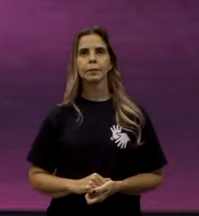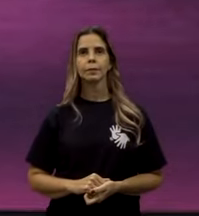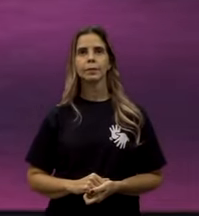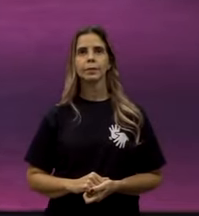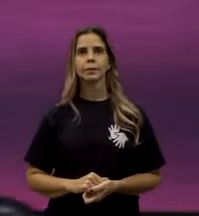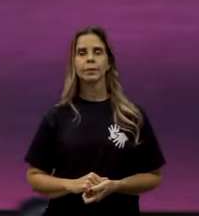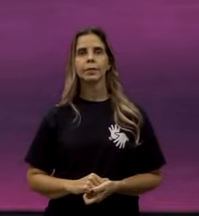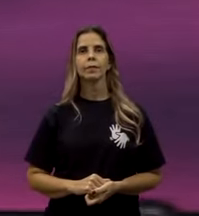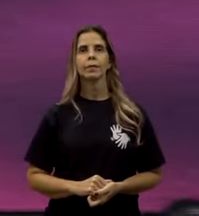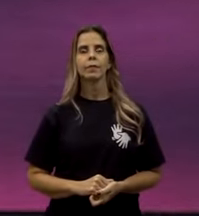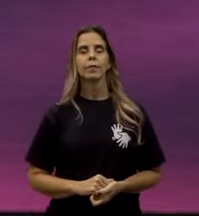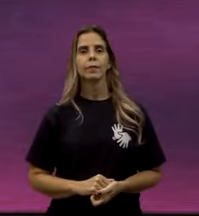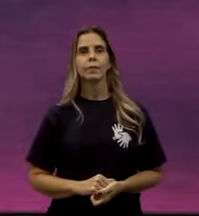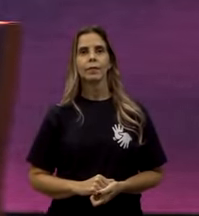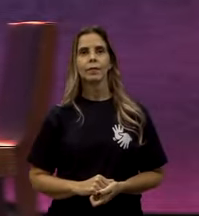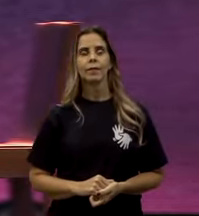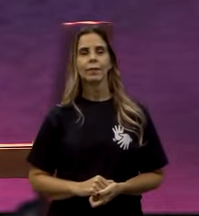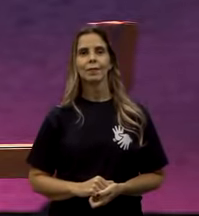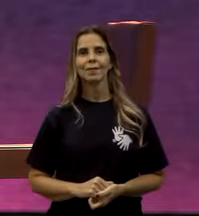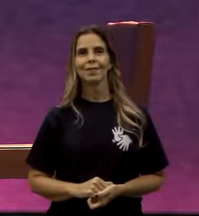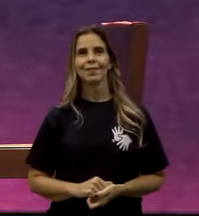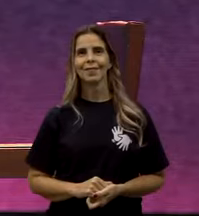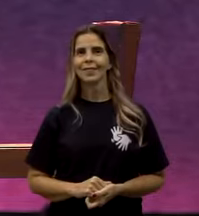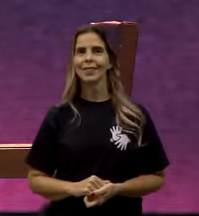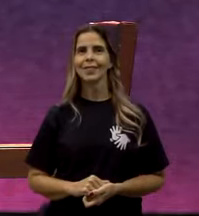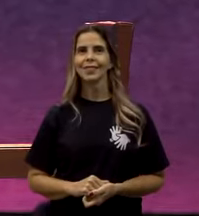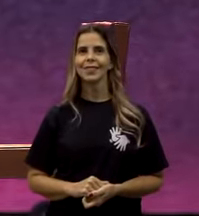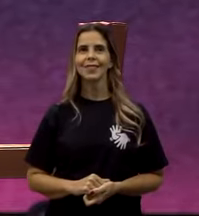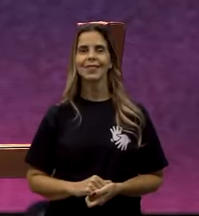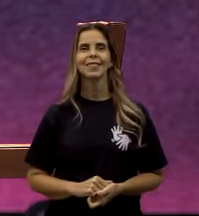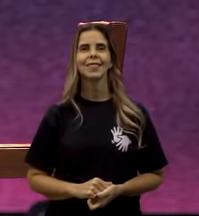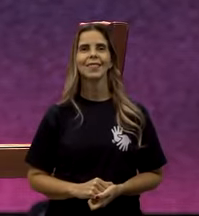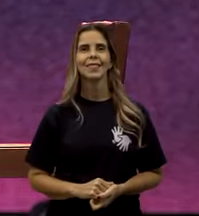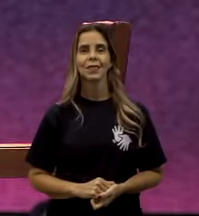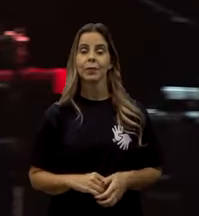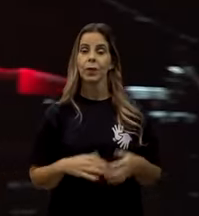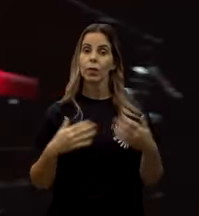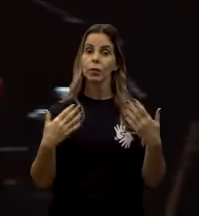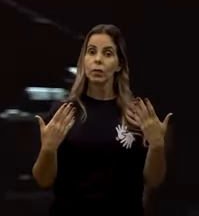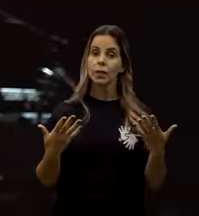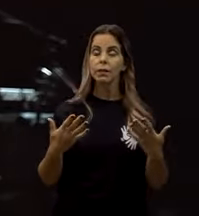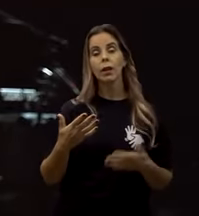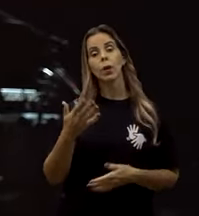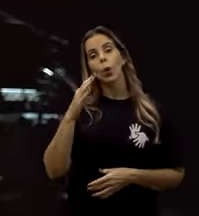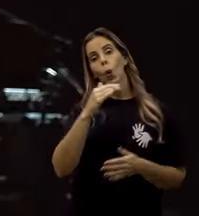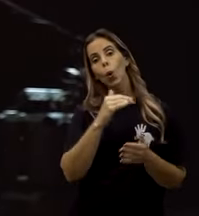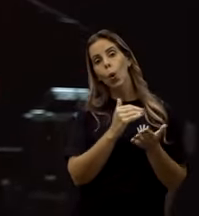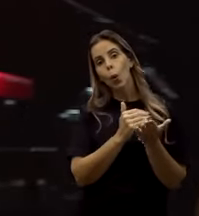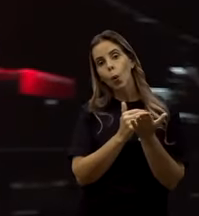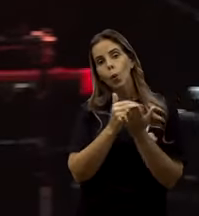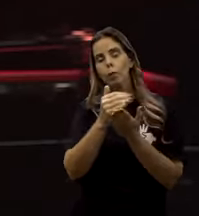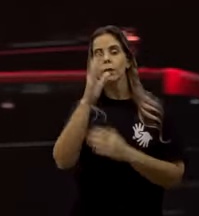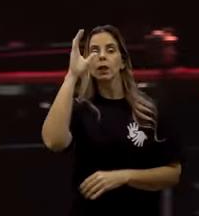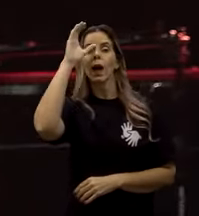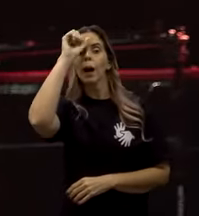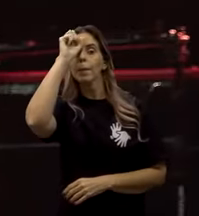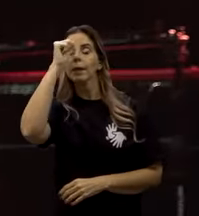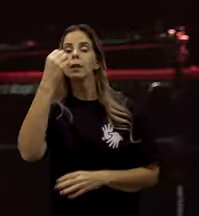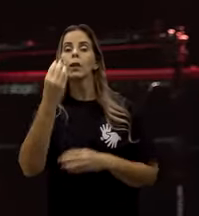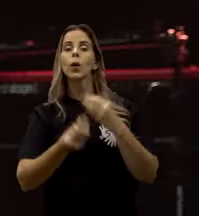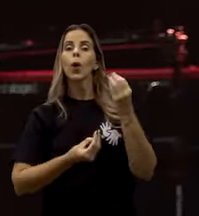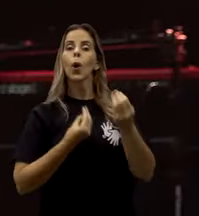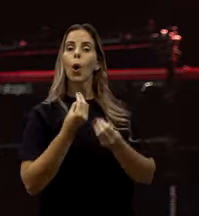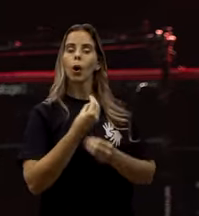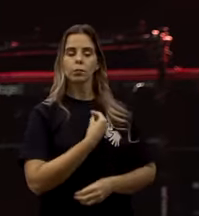porque tá prometendo muito e não tá entregando nada Ou seja você vai começar a aprender faz sentido que eu tô falando